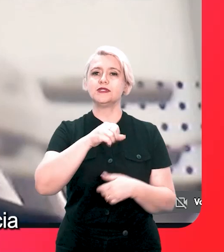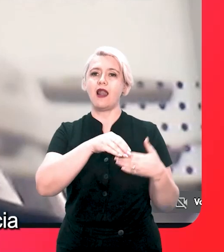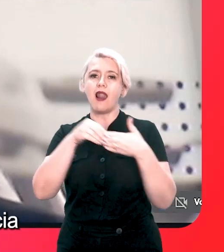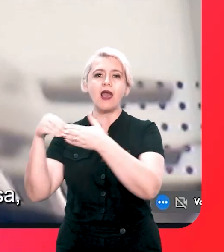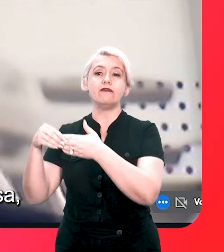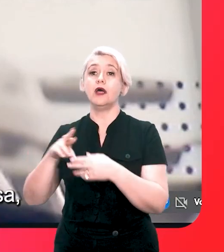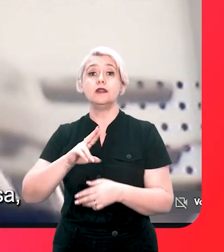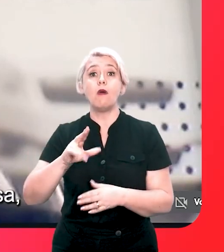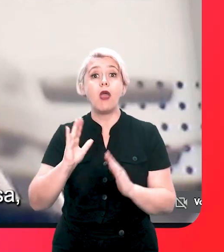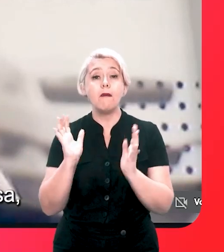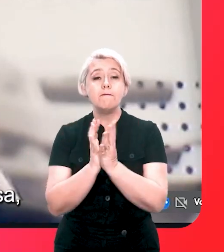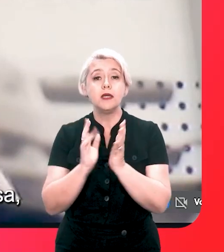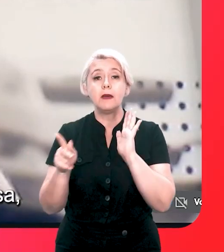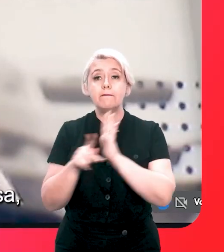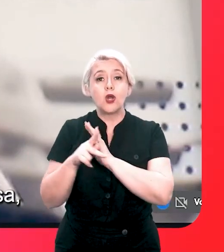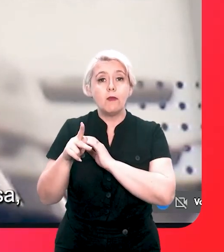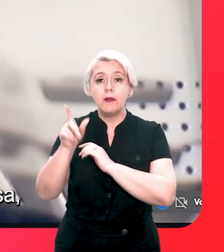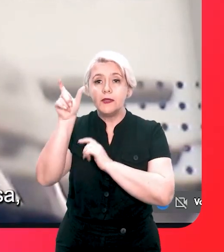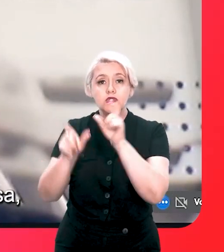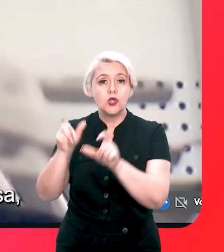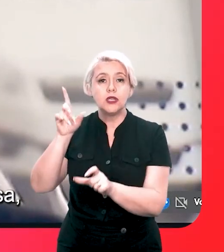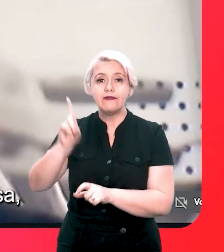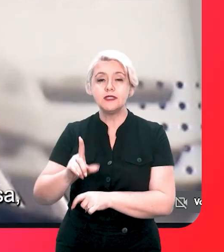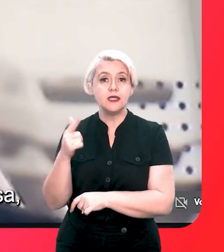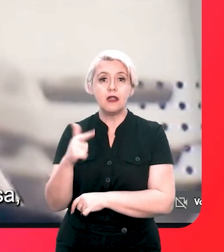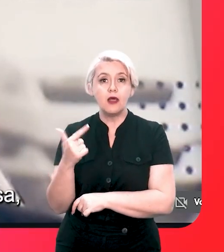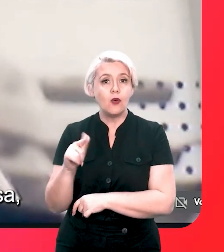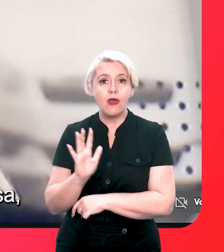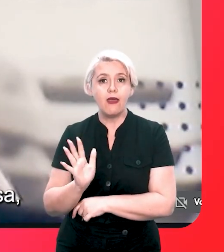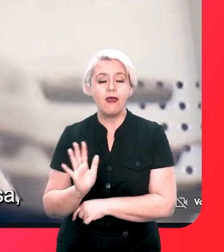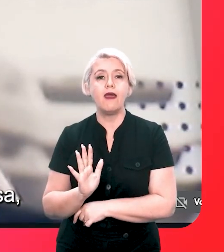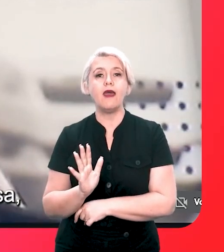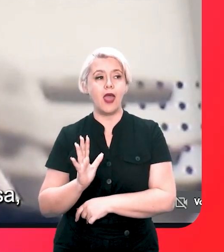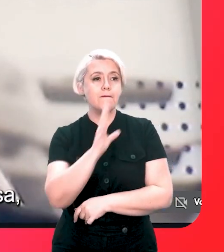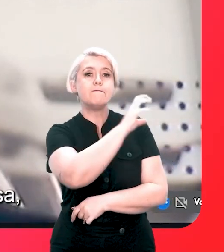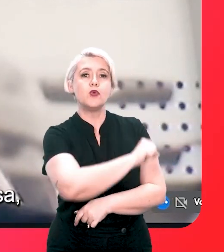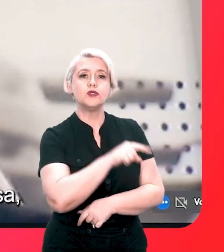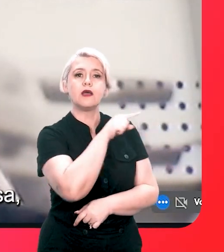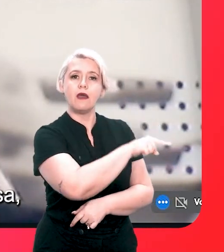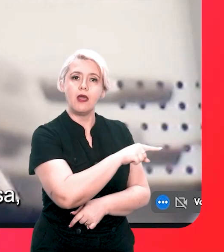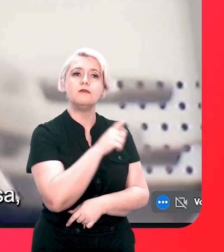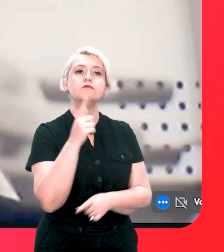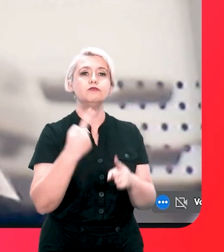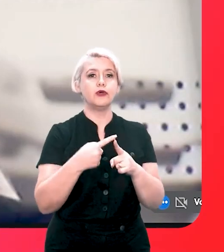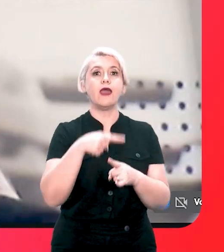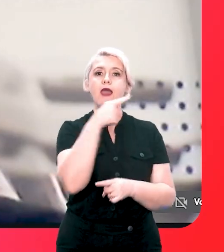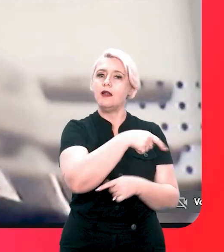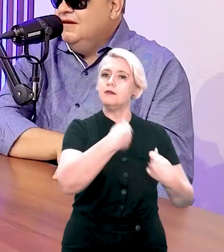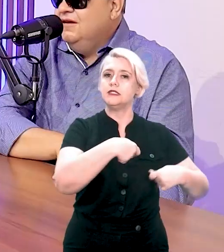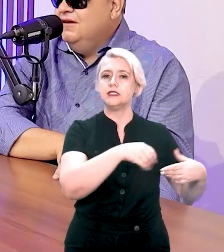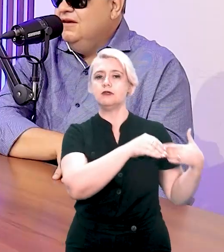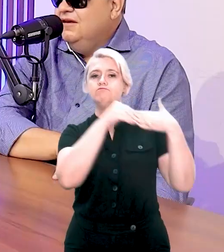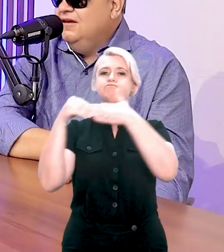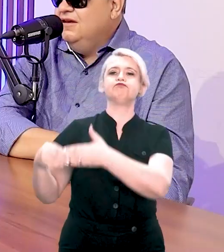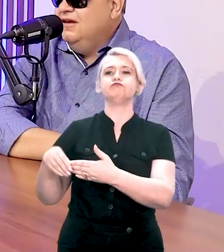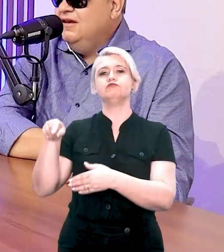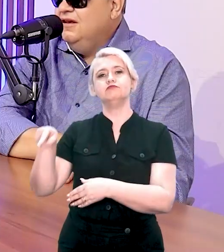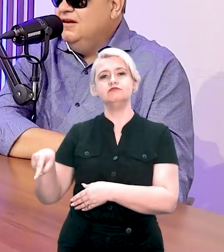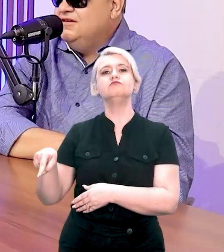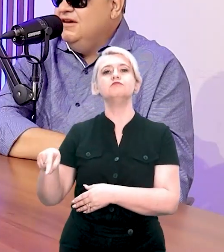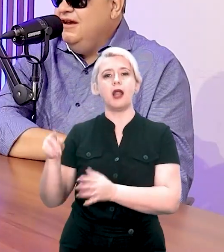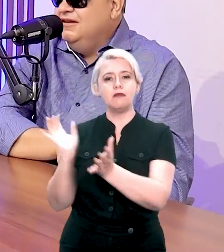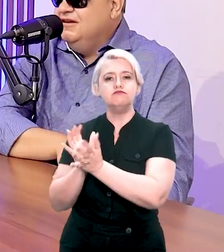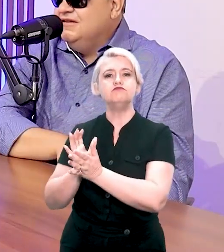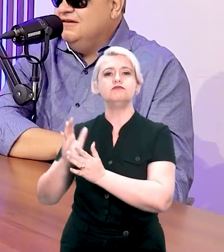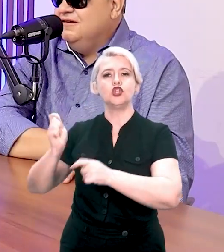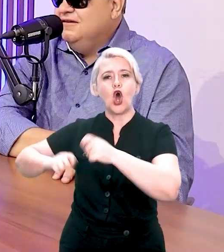com deficiência, sabe? Uma coisa assim, buscam ele em casa porque ele tem que ser o baterista da banda, sabe? E